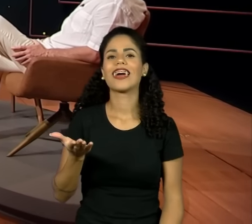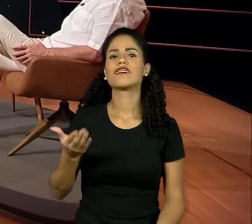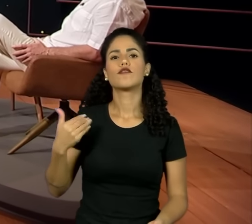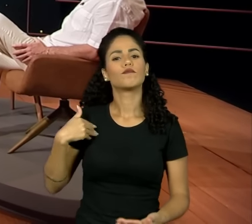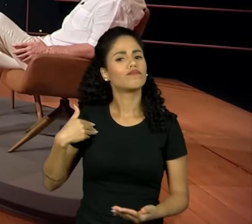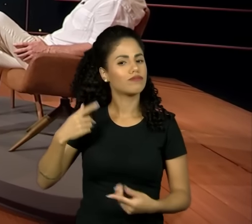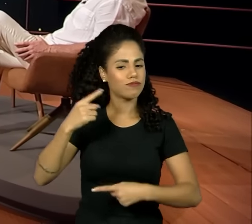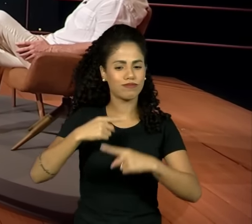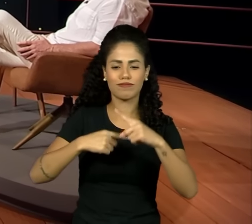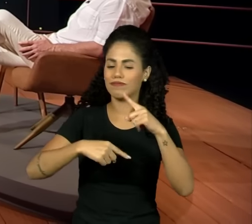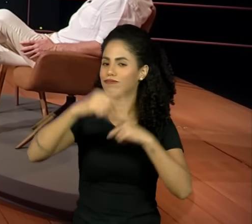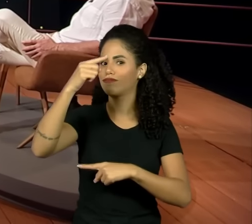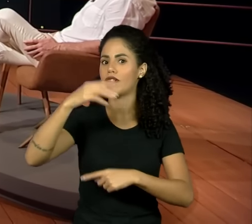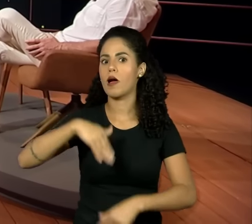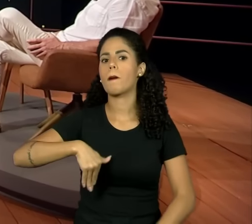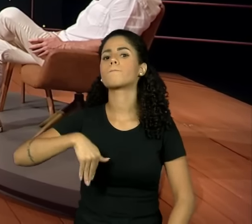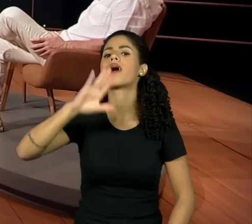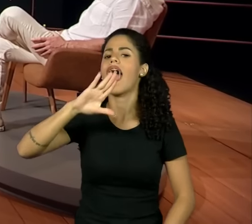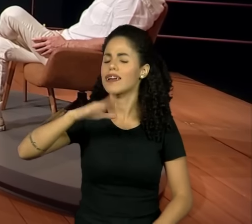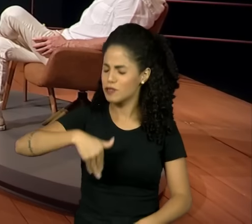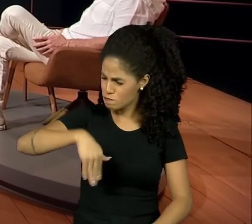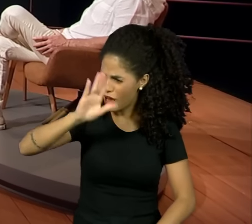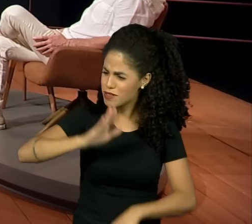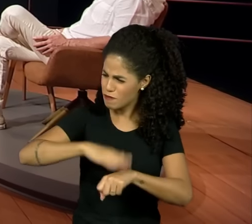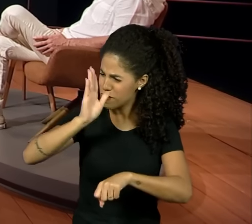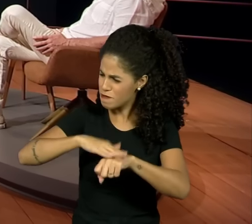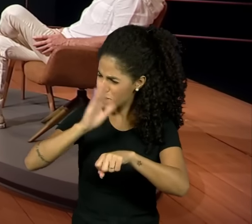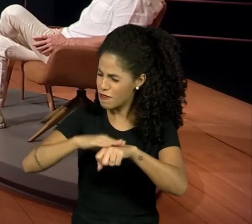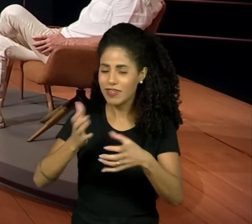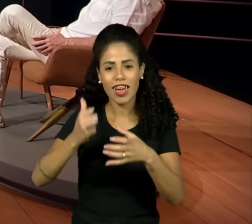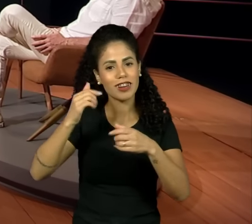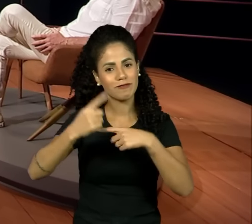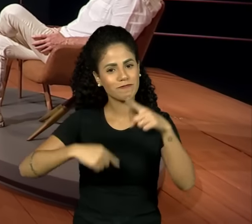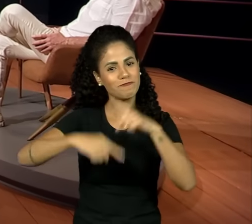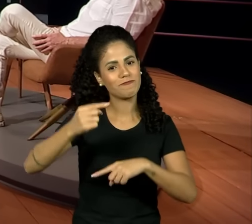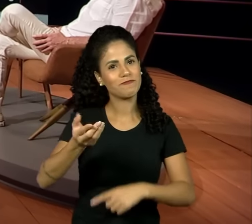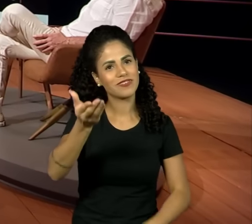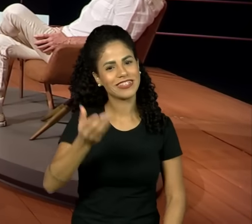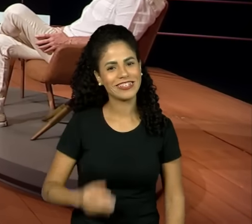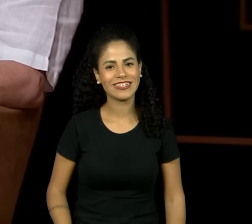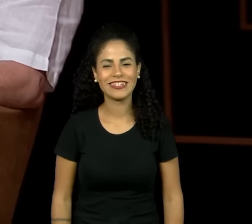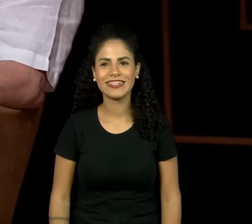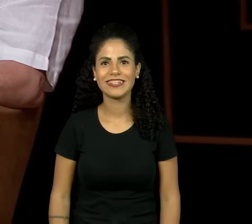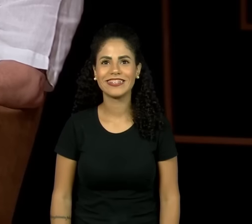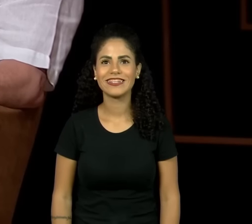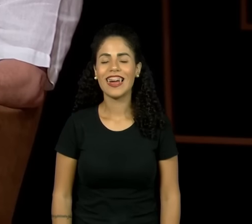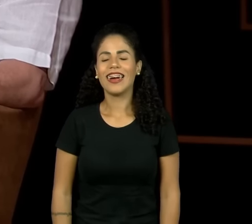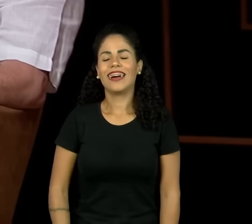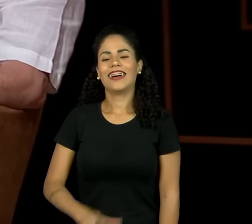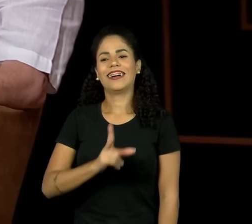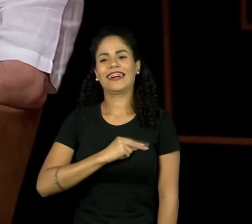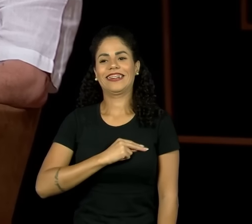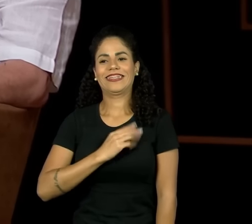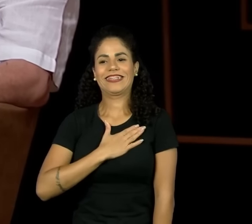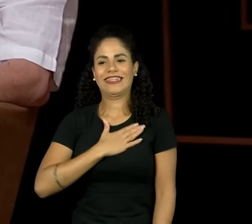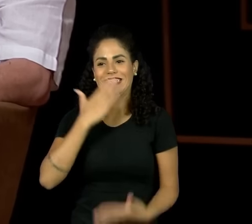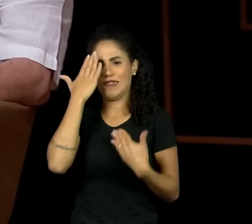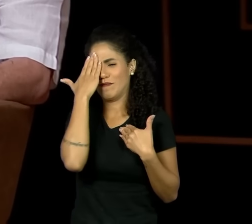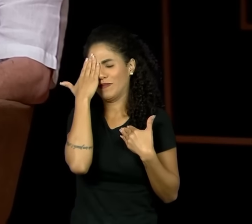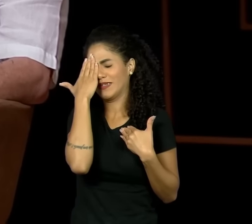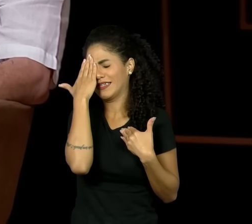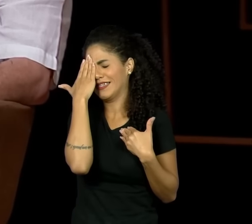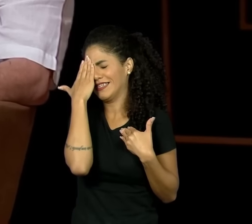mais sucesso se é que isso é possível Nossa obrigado eu amo muito a